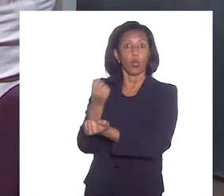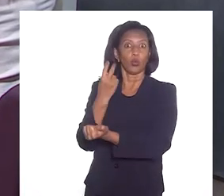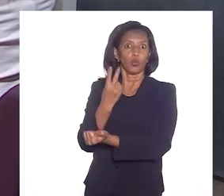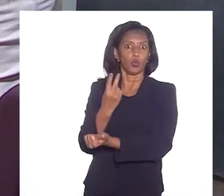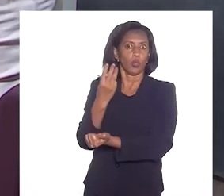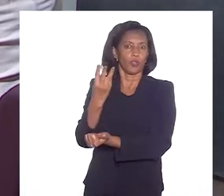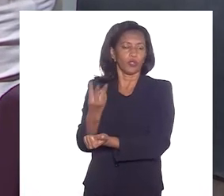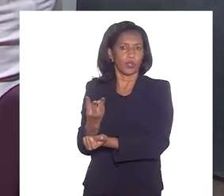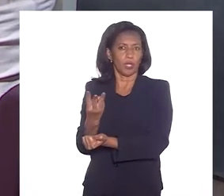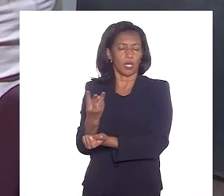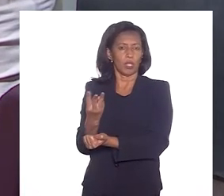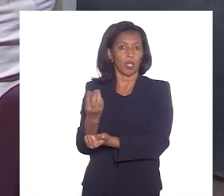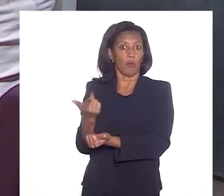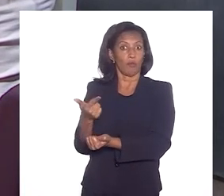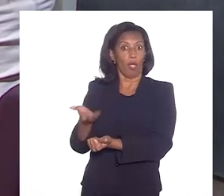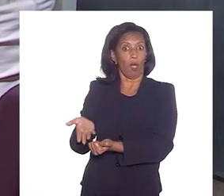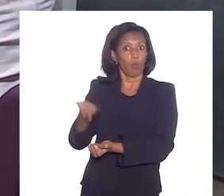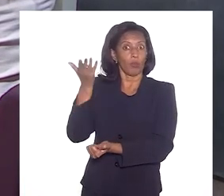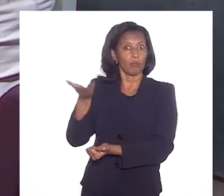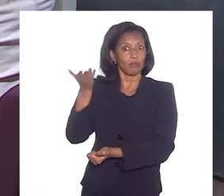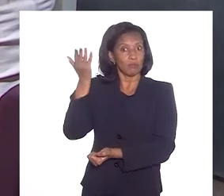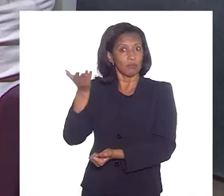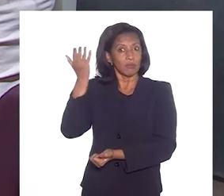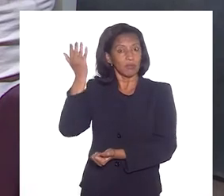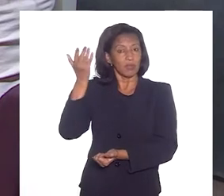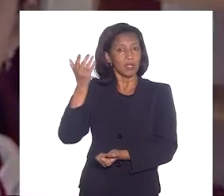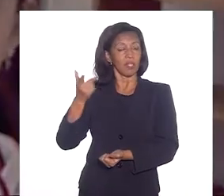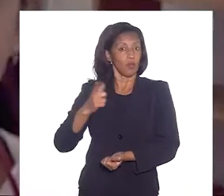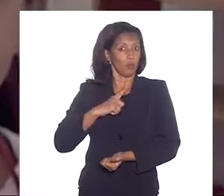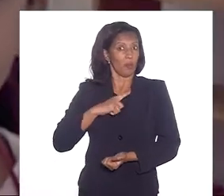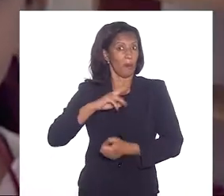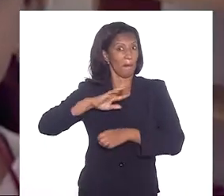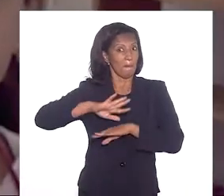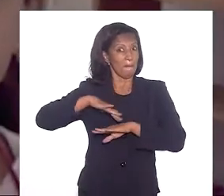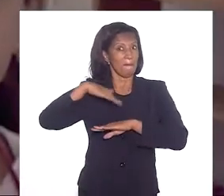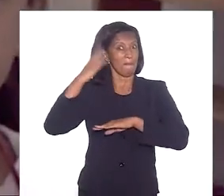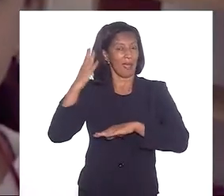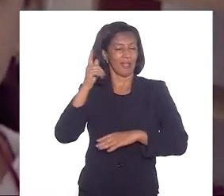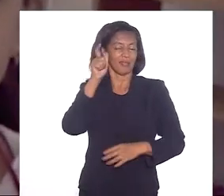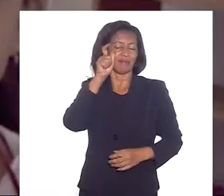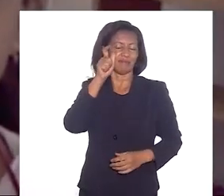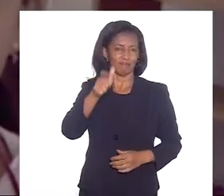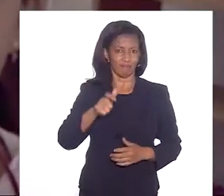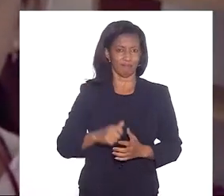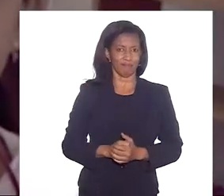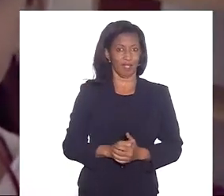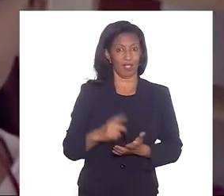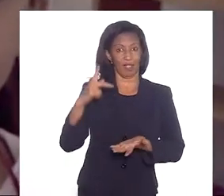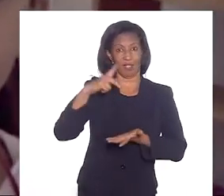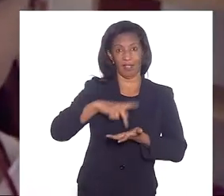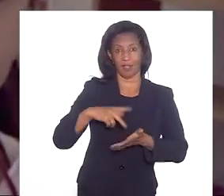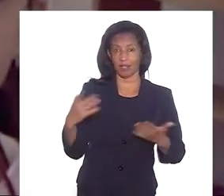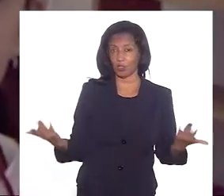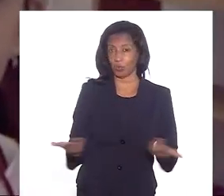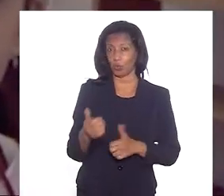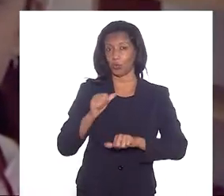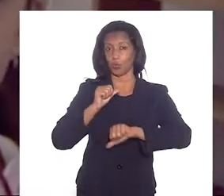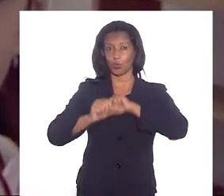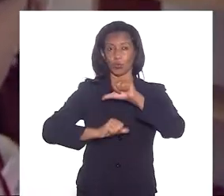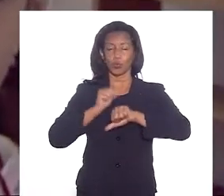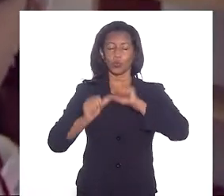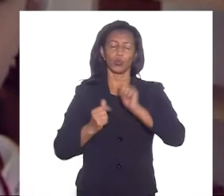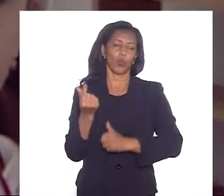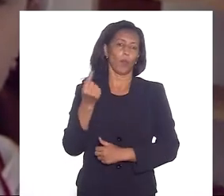a gente começou a ter um fluxo bem interessante, né? A realidade